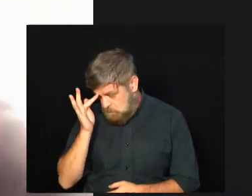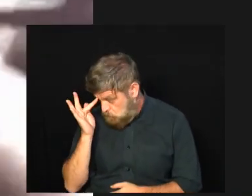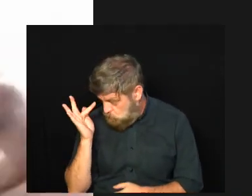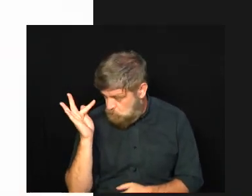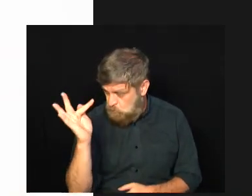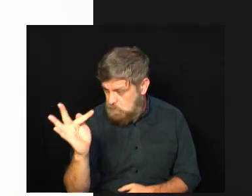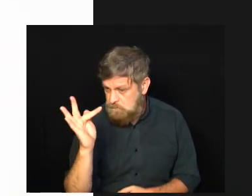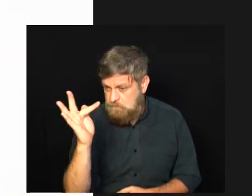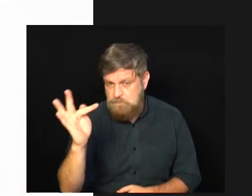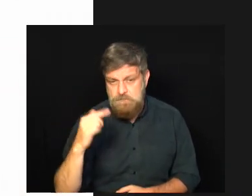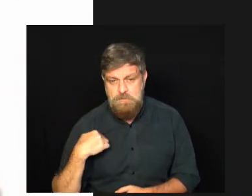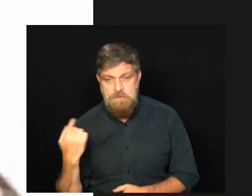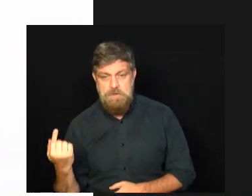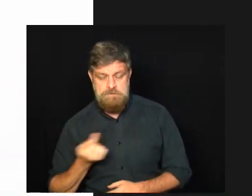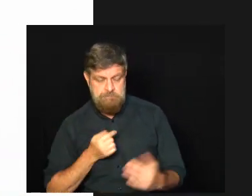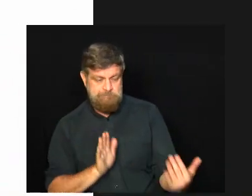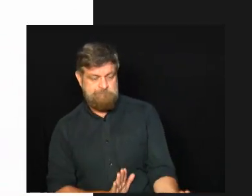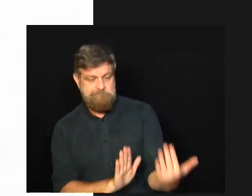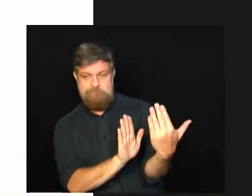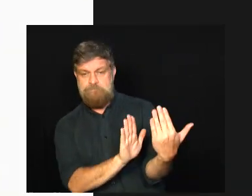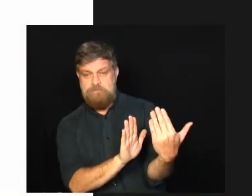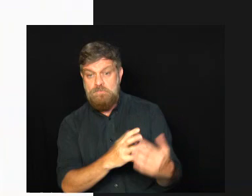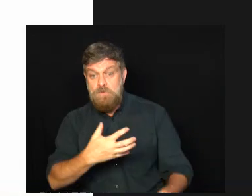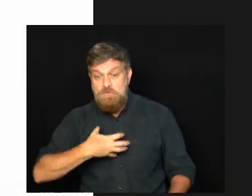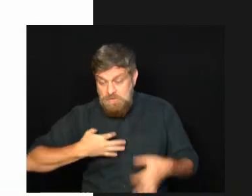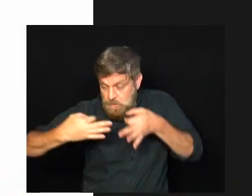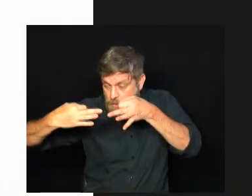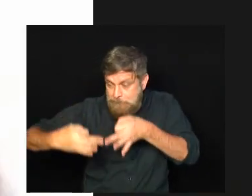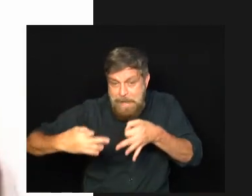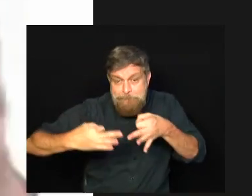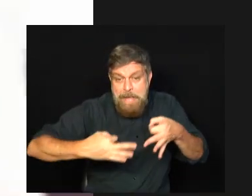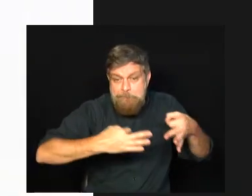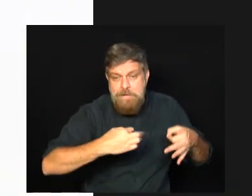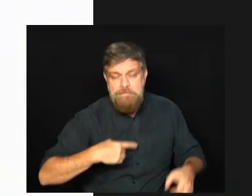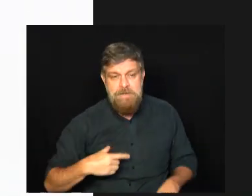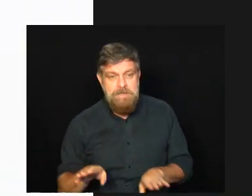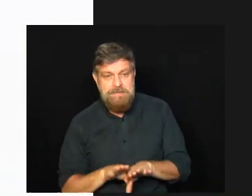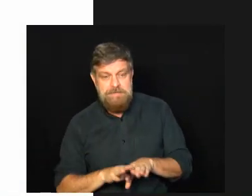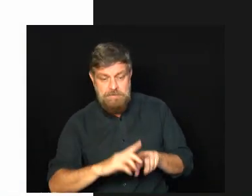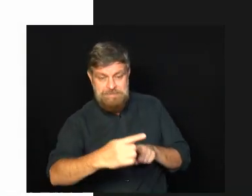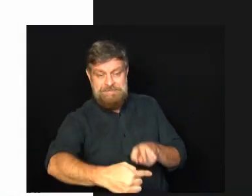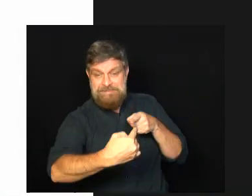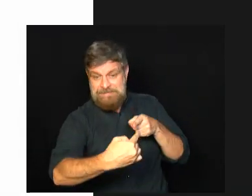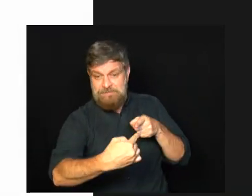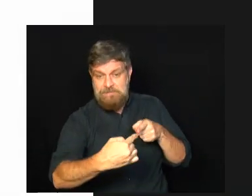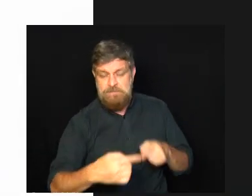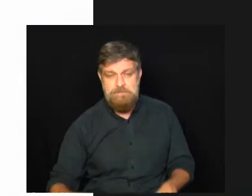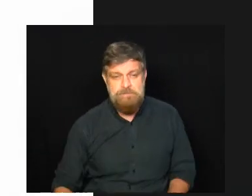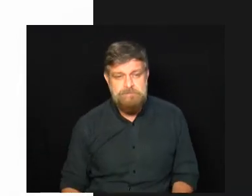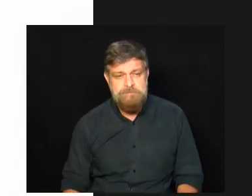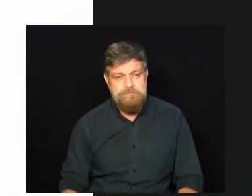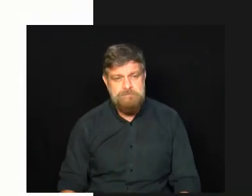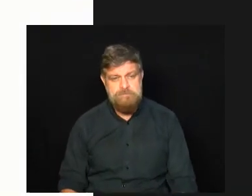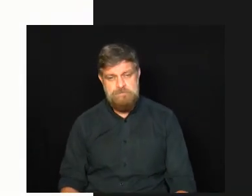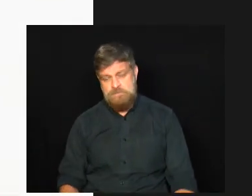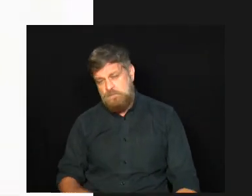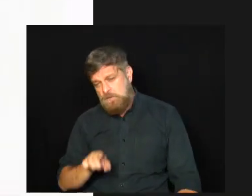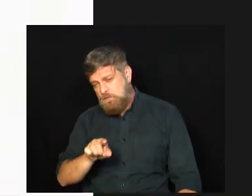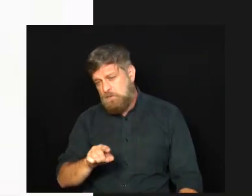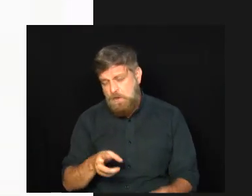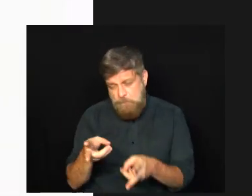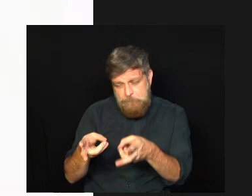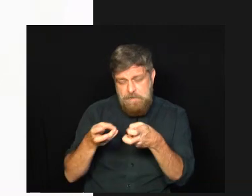futuro, reagir de maneira apropriada diante de desafios, né? Então, vocês